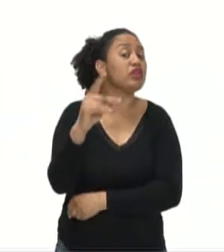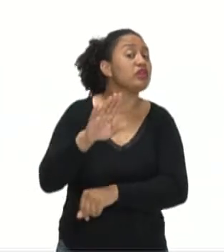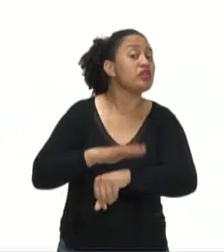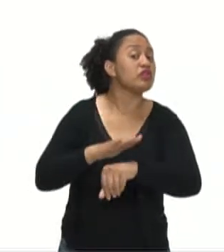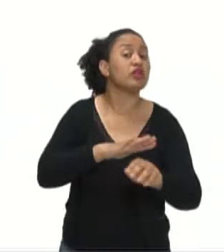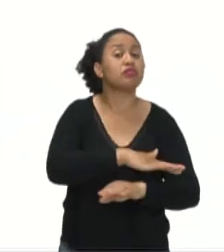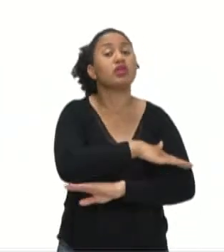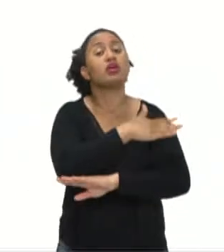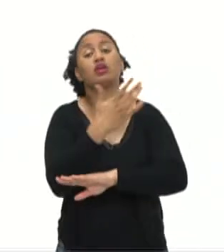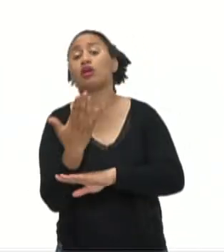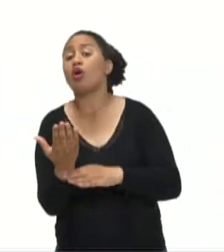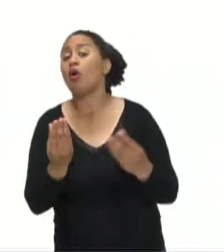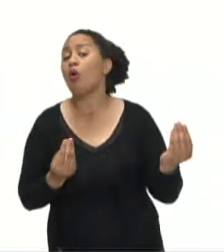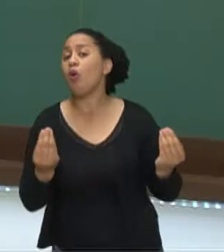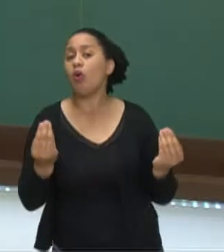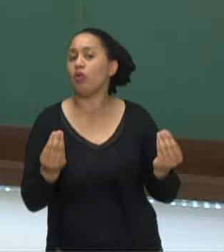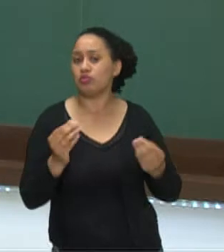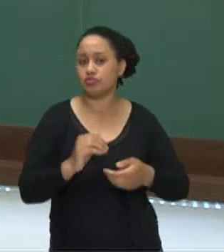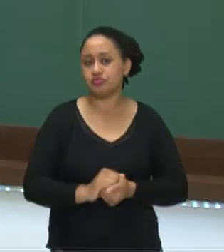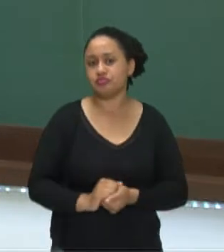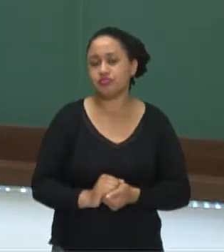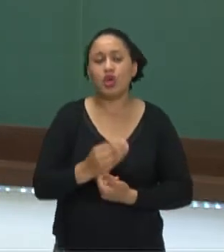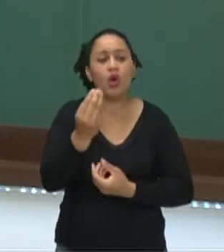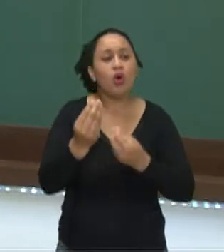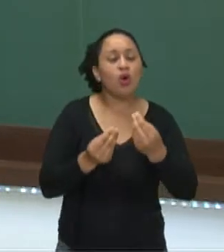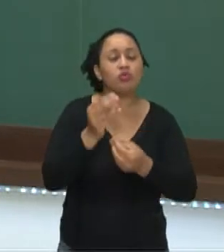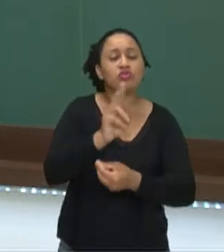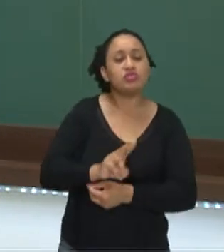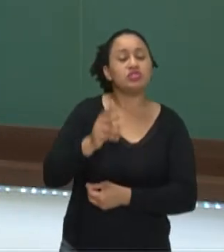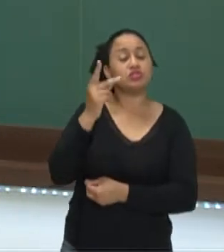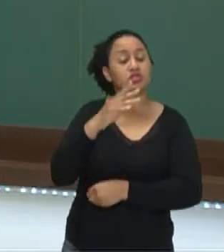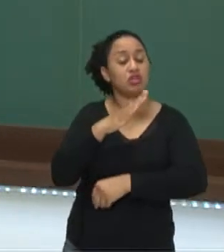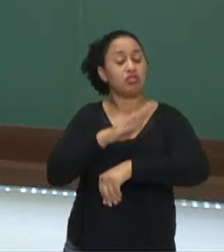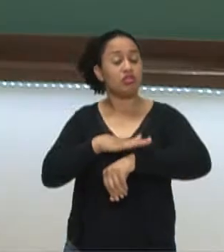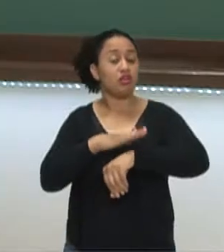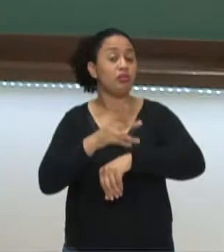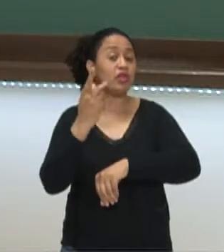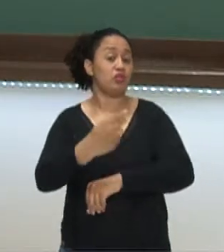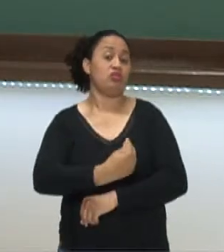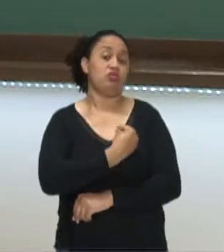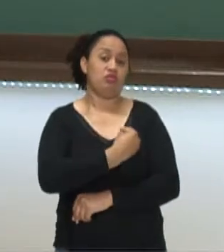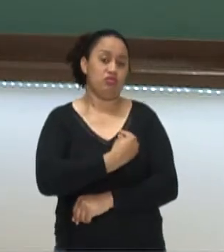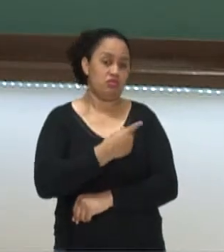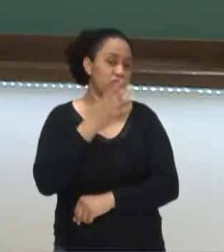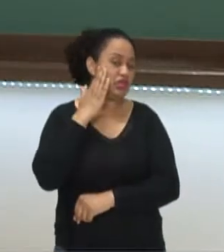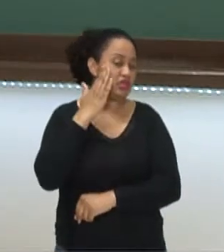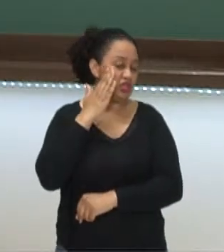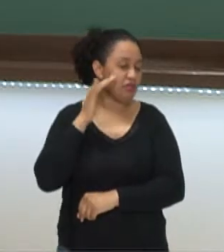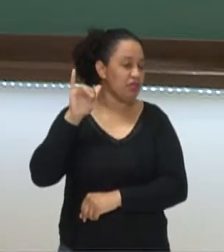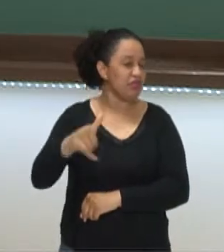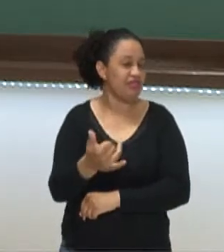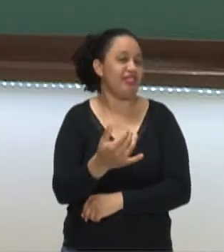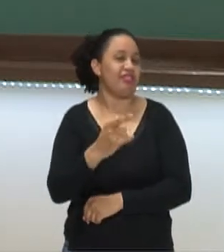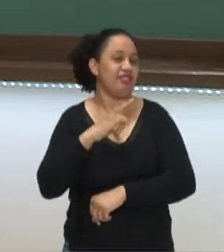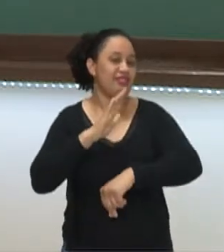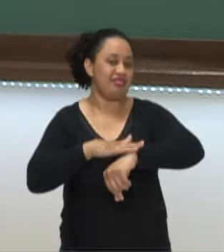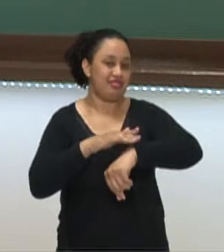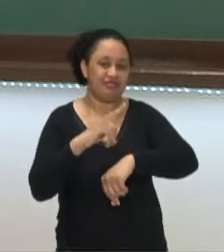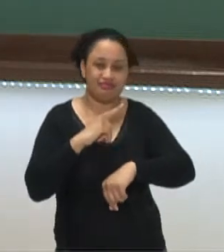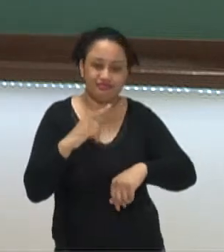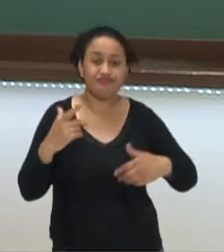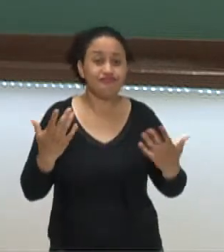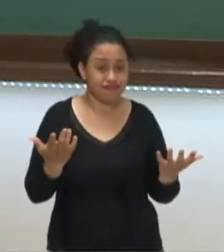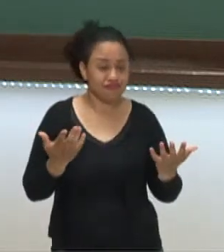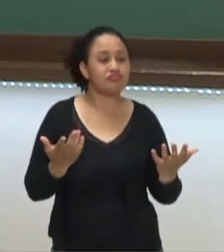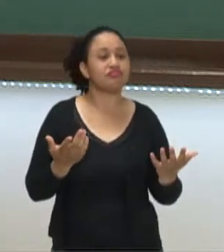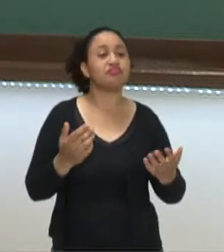ele é utilizado? Como que esse tempo é utilizado na sua vida? Você sabe utilizar bem esse tempo? É disso que nós vamos